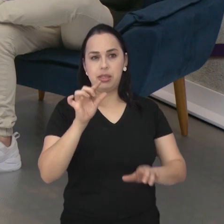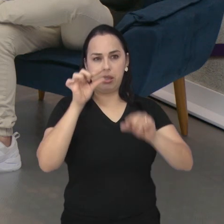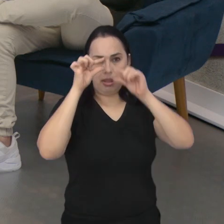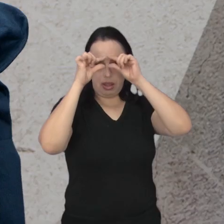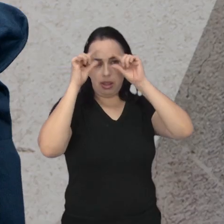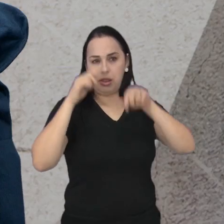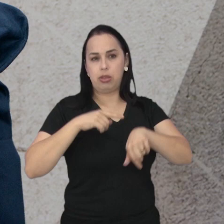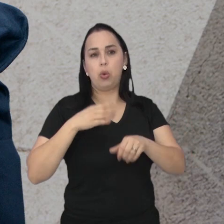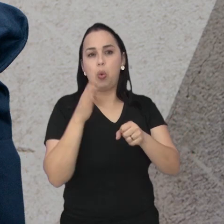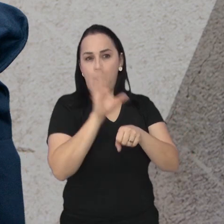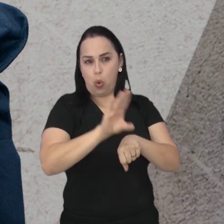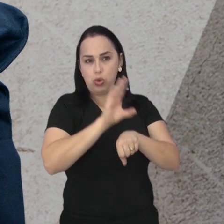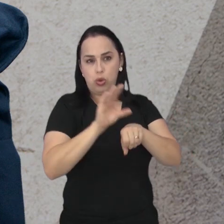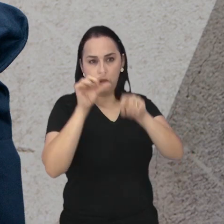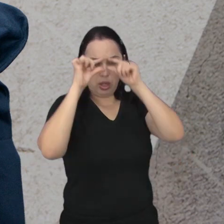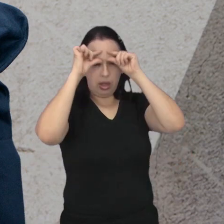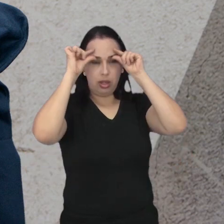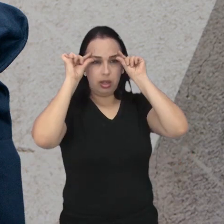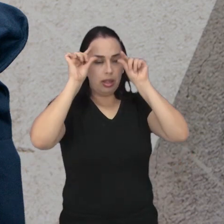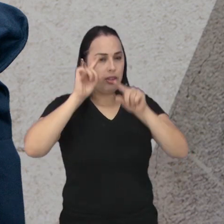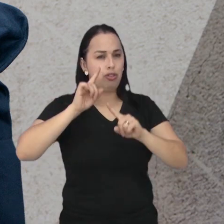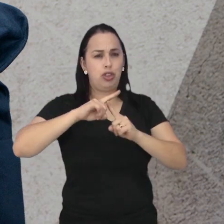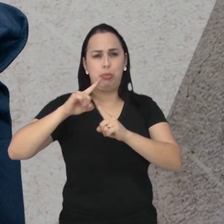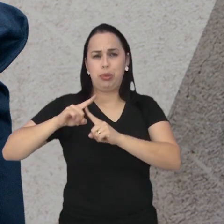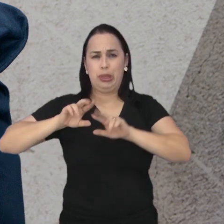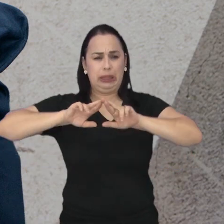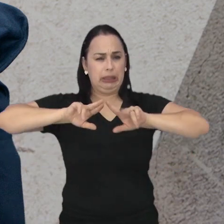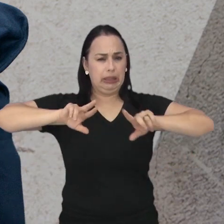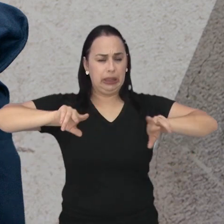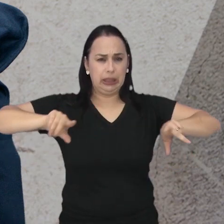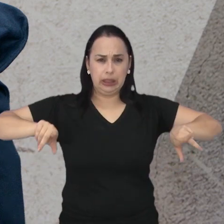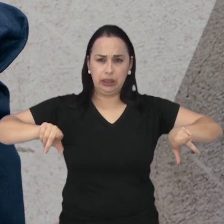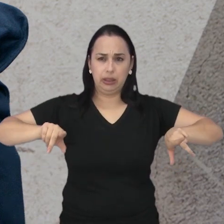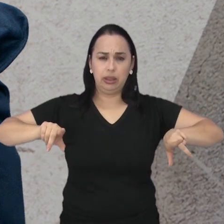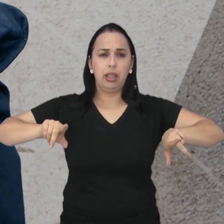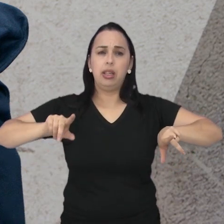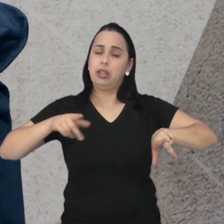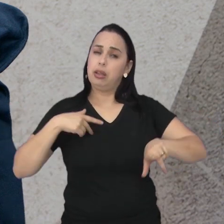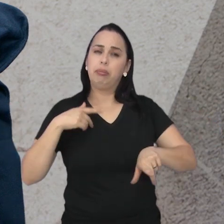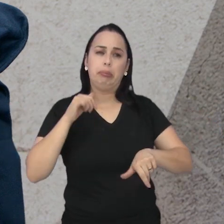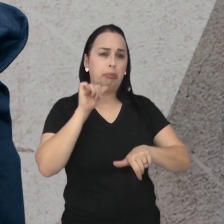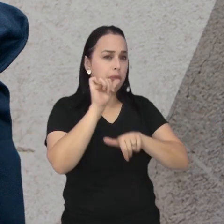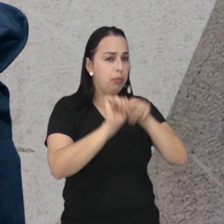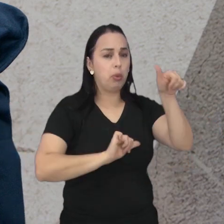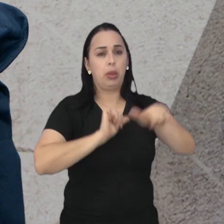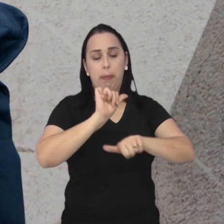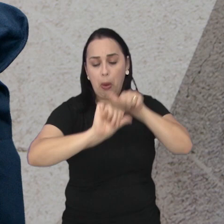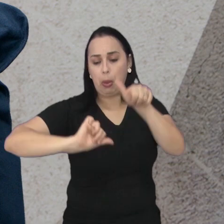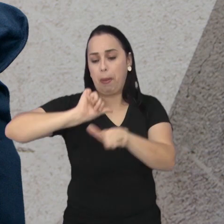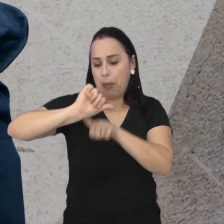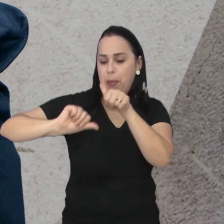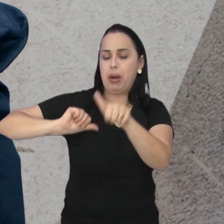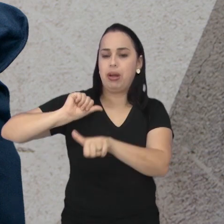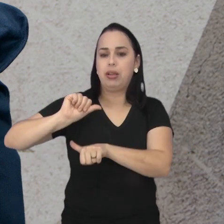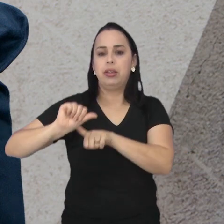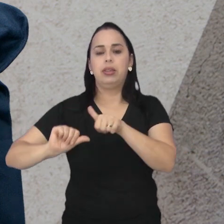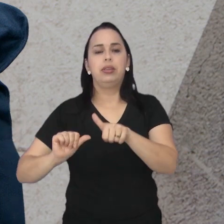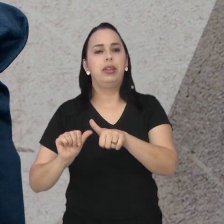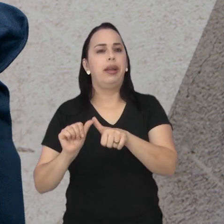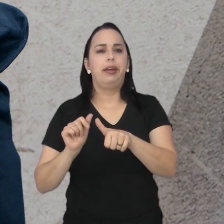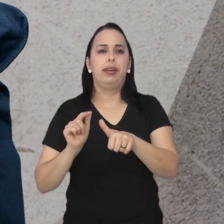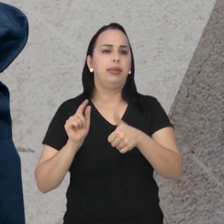da sobrancelha, tem várias maneiras de estar fazendo. Né? Hoje a gente muda o tempo todo, a gente vai acompanhando, mas